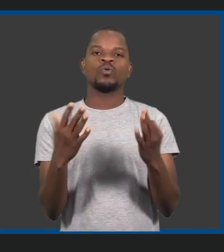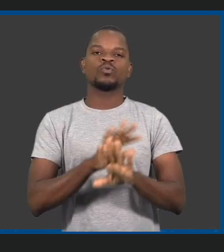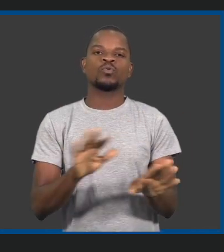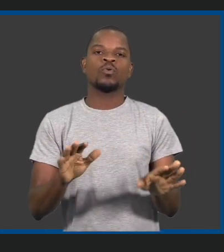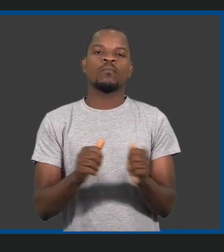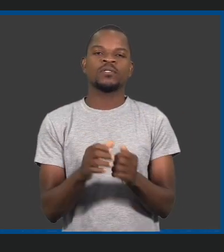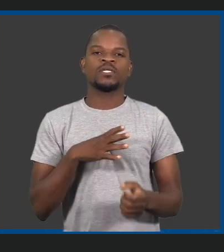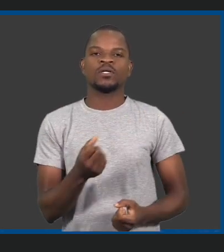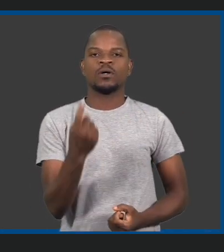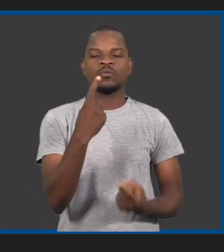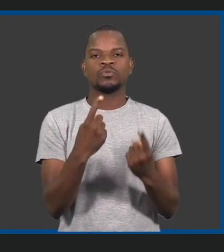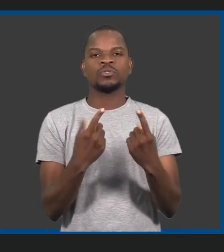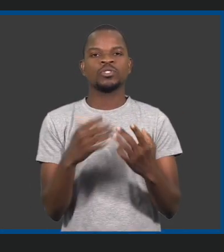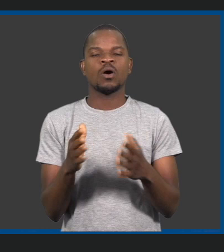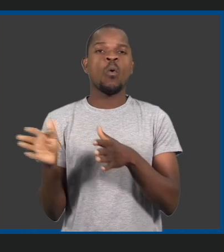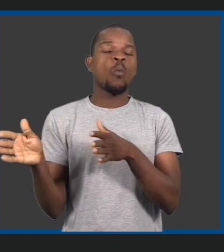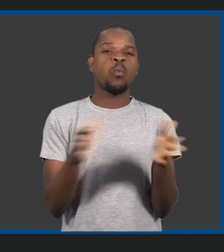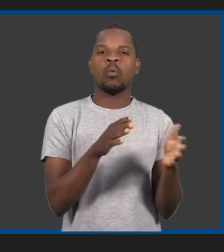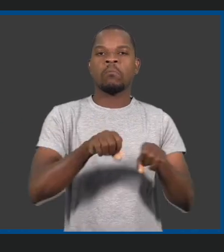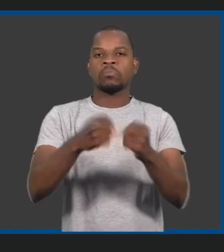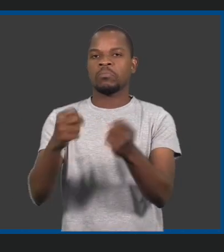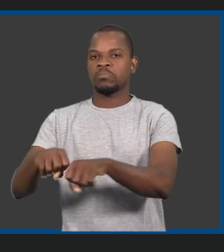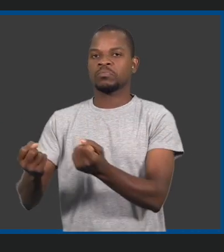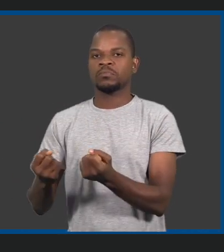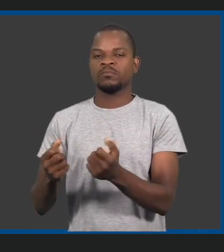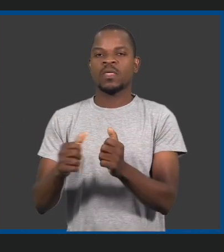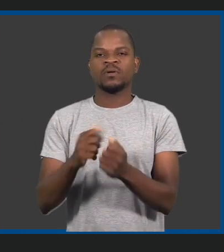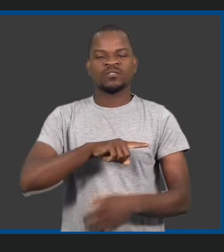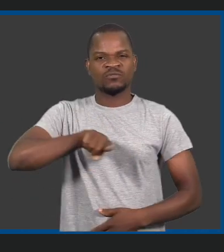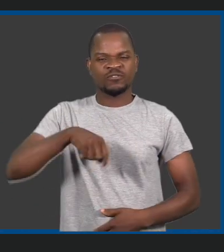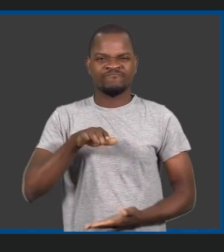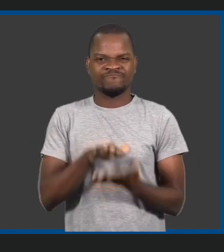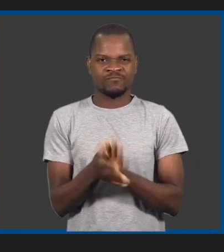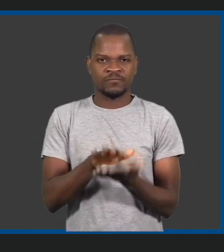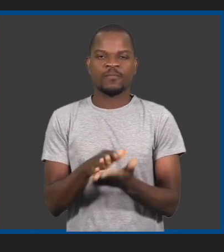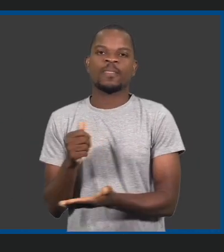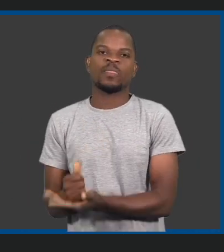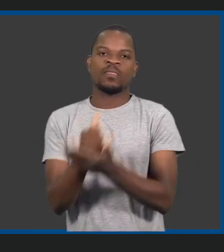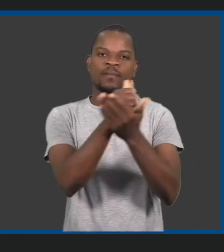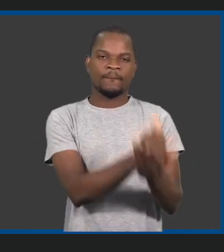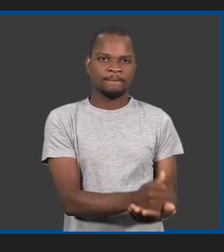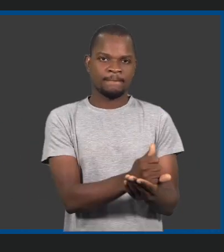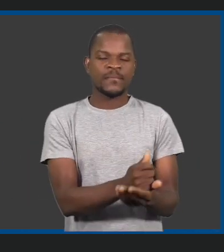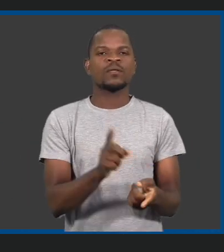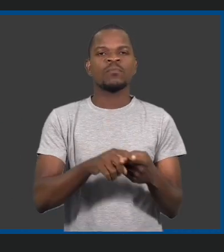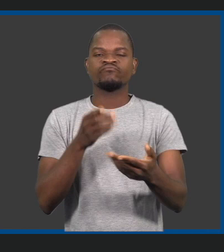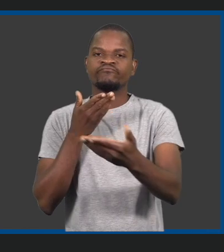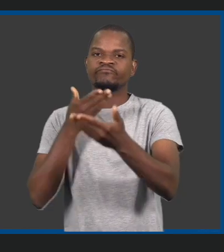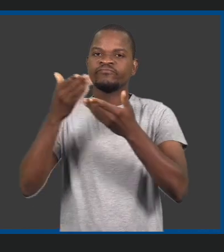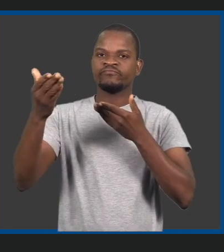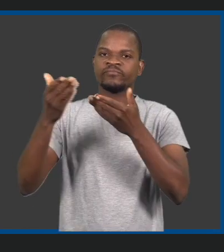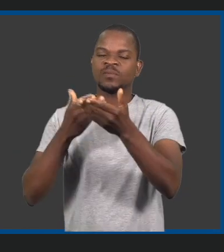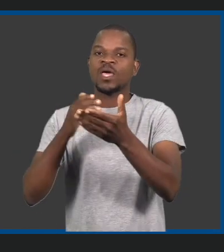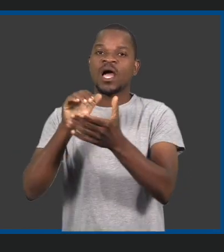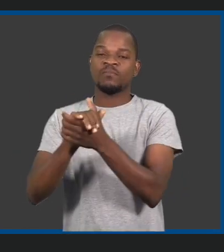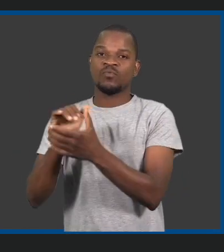em Jakarta, na Indonésia, e eles se pontificaram em apoiar. Tanto mais que todo o desenho da escola está... Exatamente,